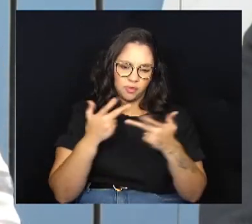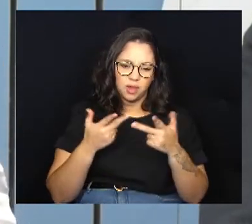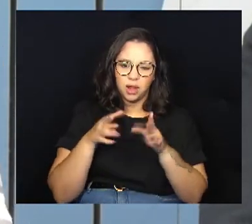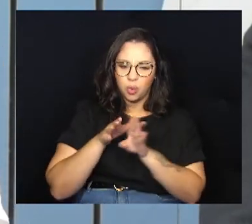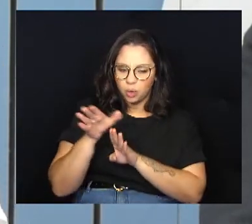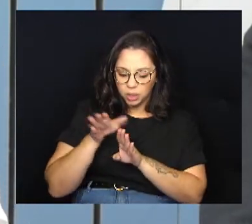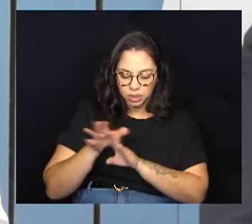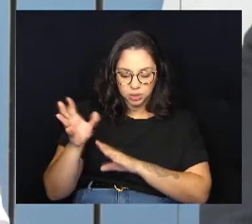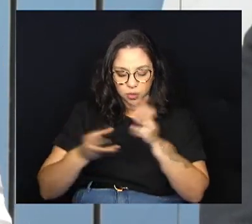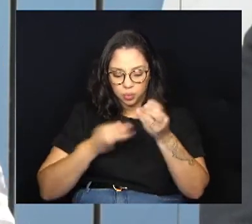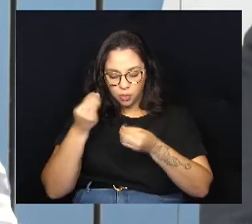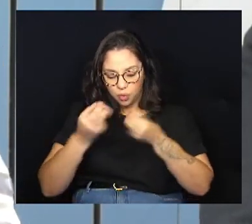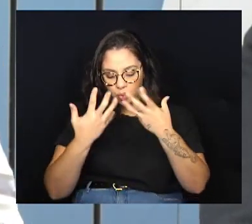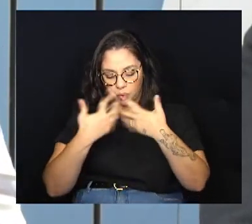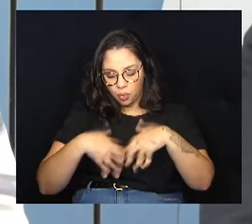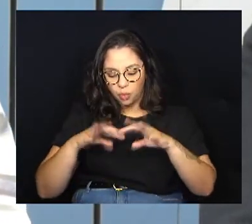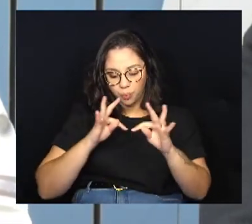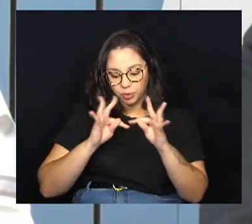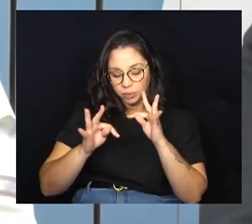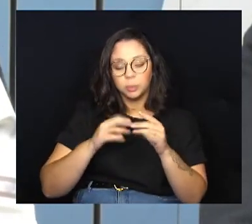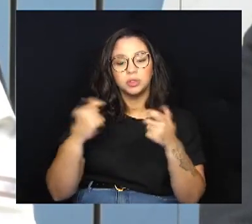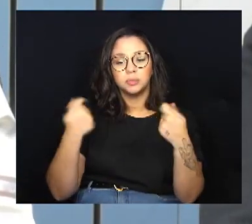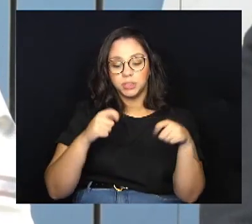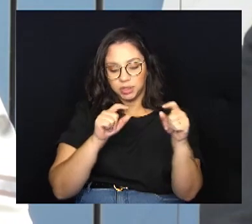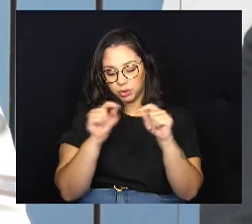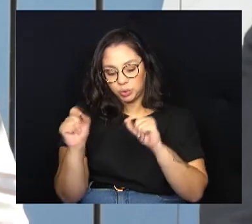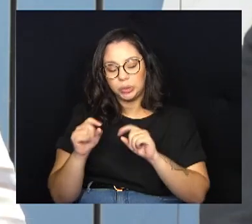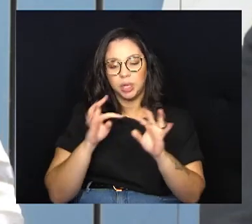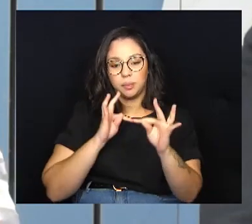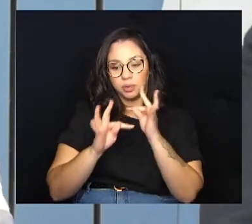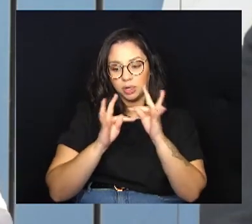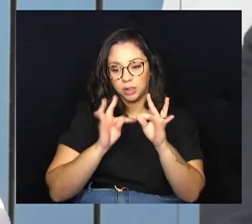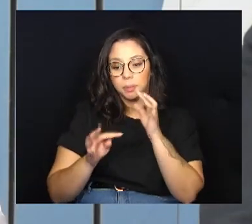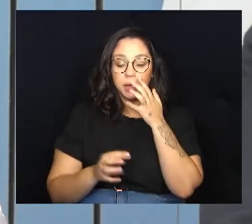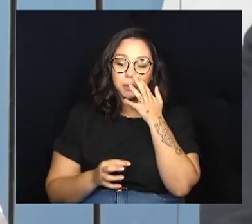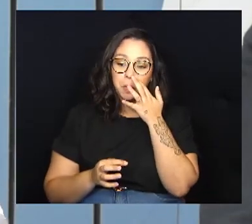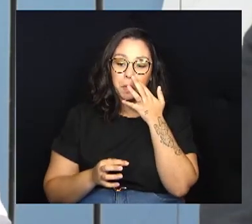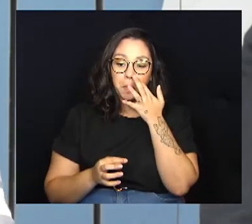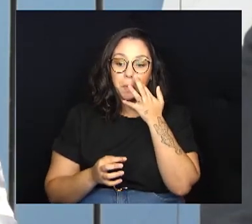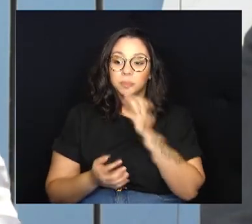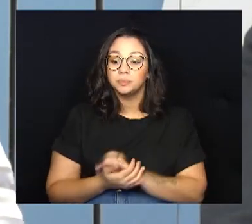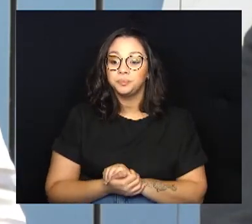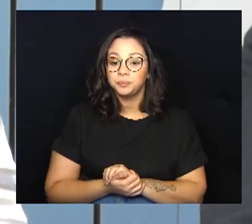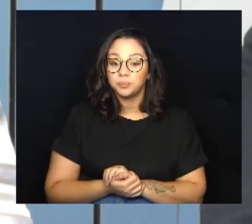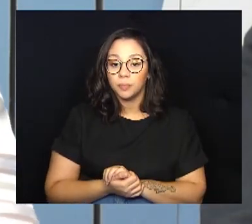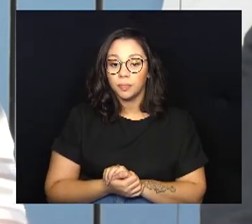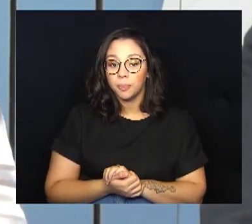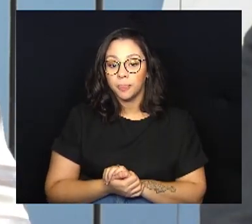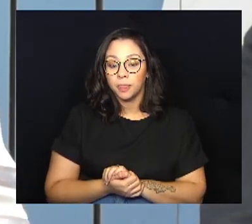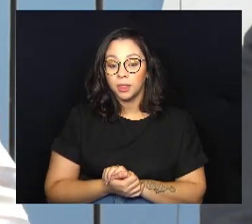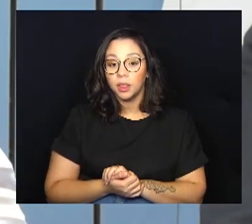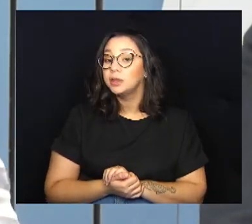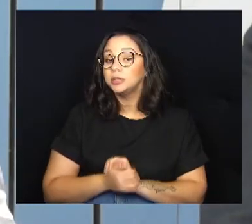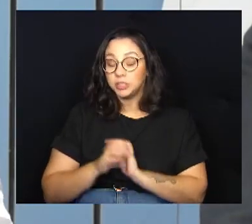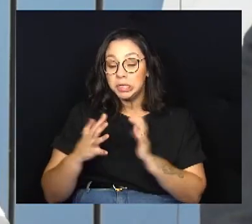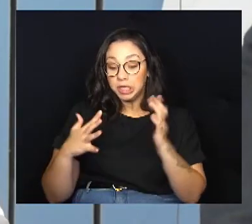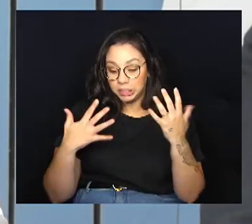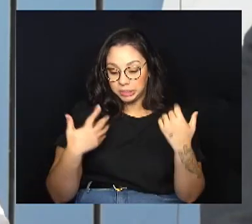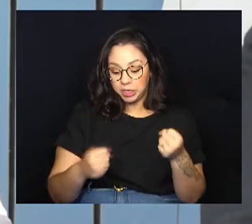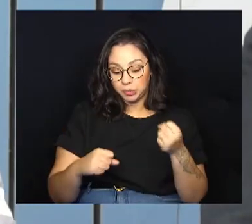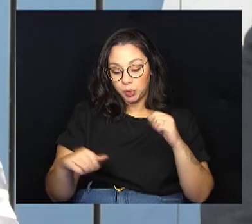saúde mental que falou, não, nós realizamos internação compulsória. Eu falei, quantas vocês realizaram até agora? Eu tenho mais de 4 casos no